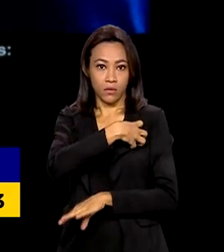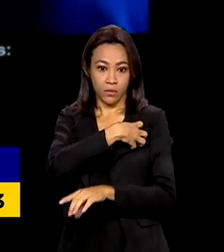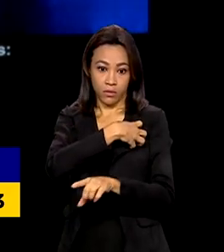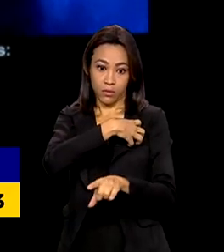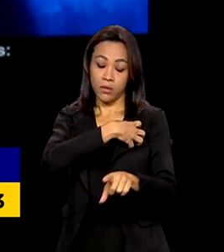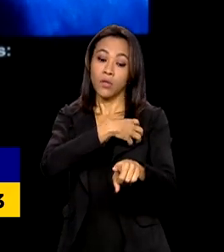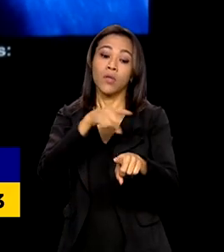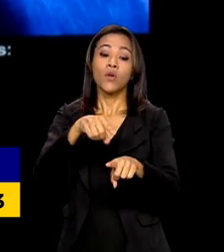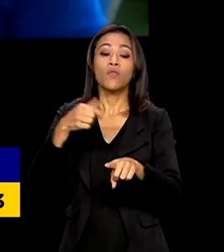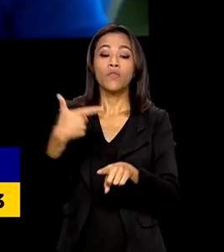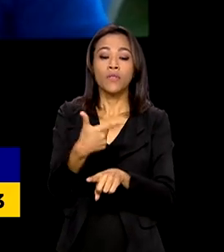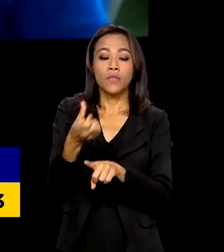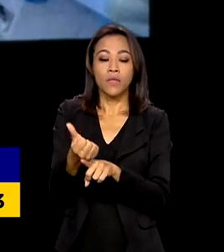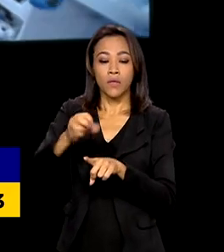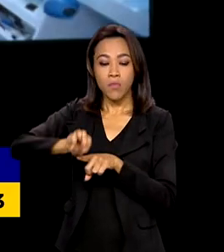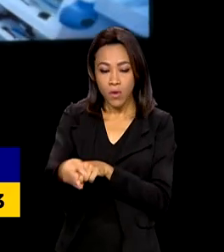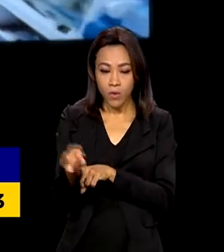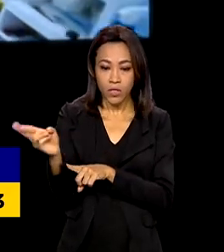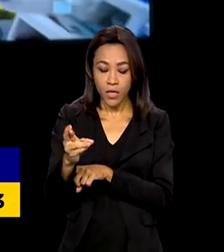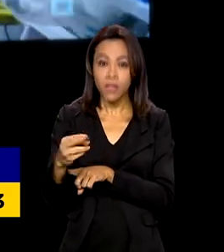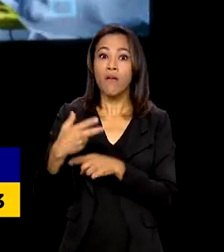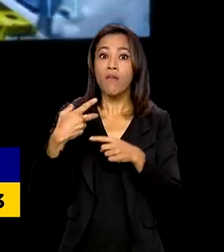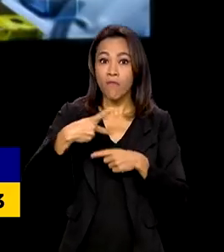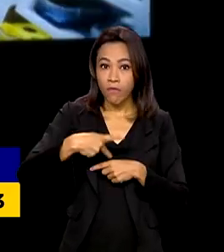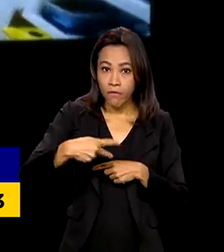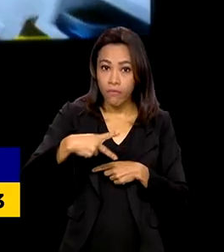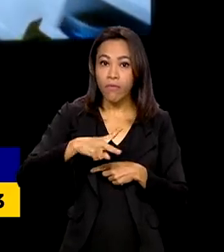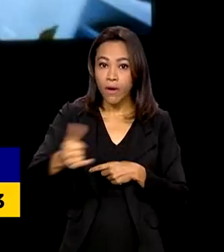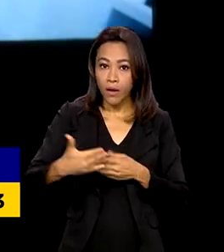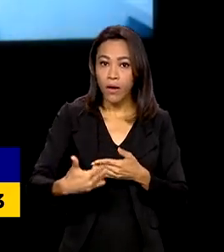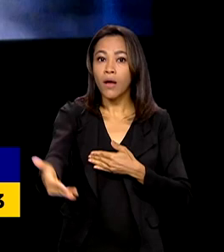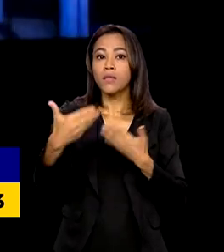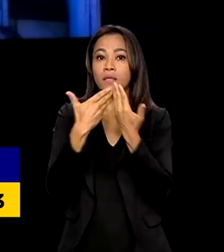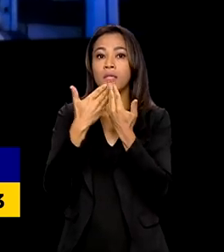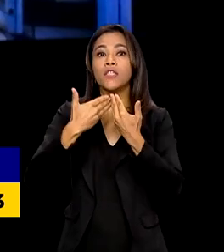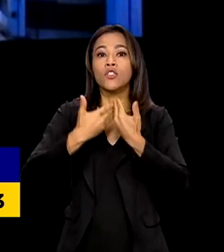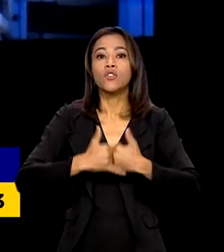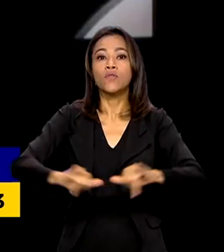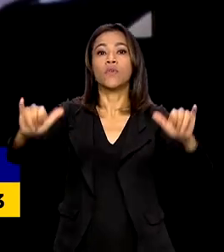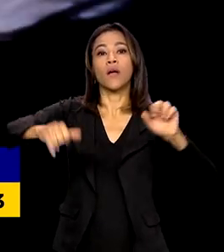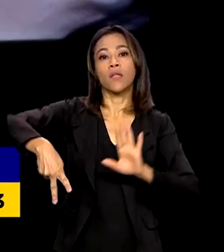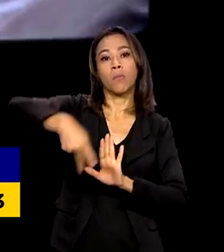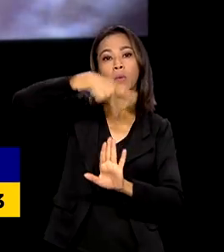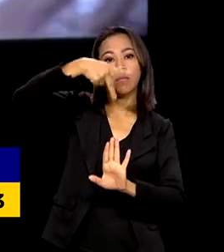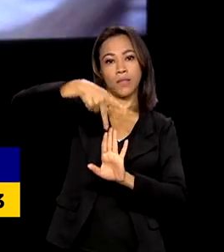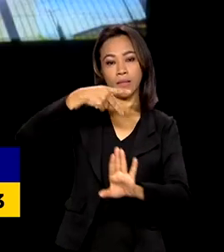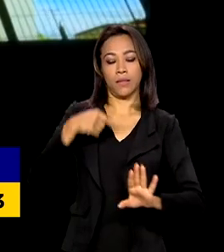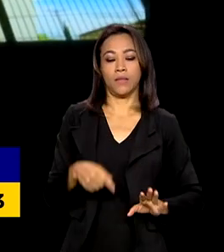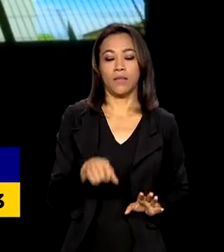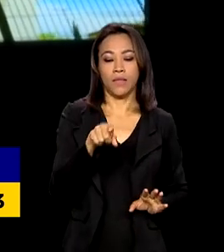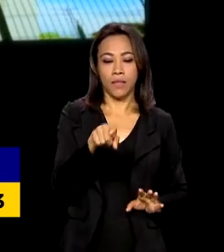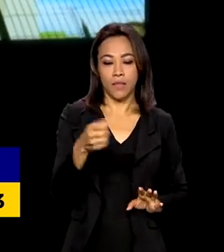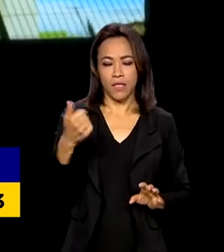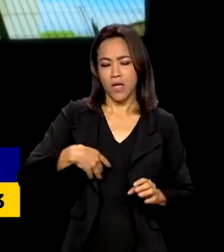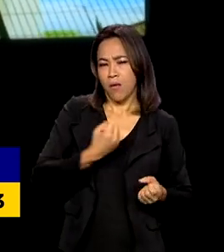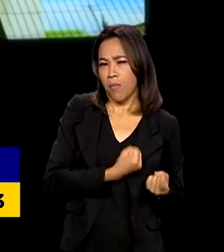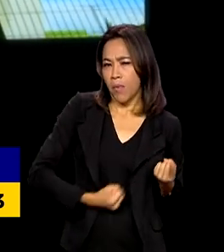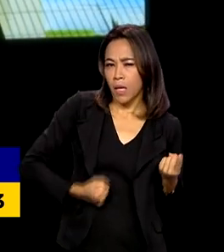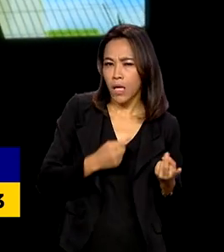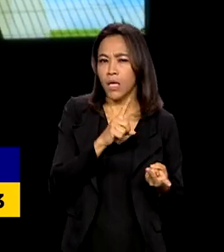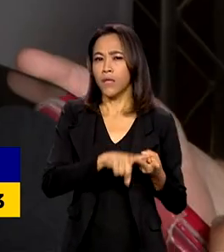milhões de reais. A portaria será publicada nos próximos dias. Com exames preventivos, ultrassom,